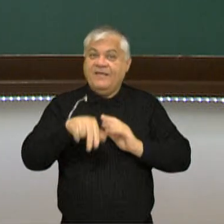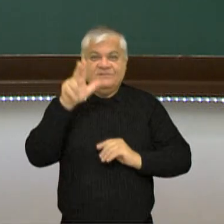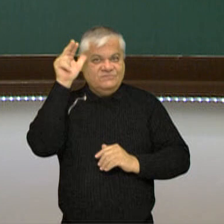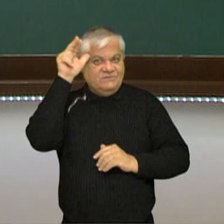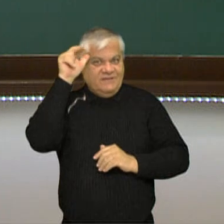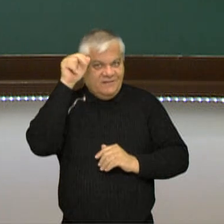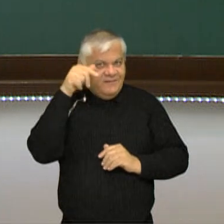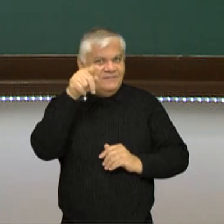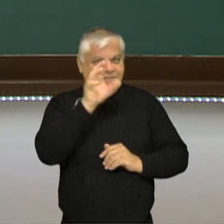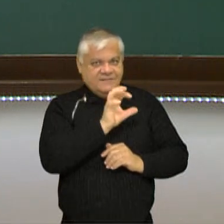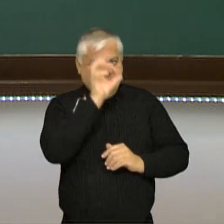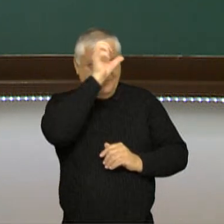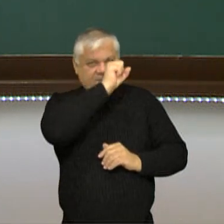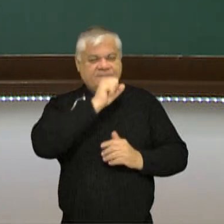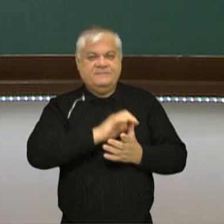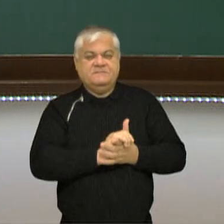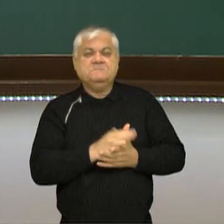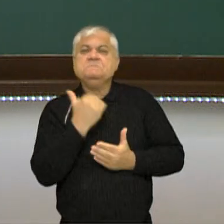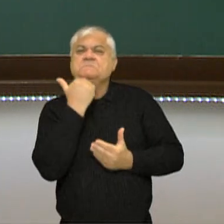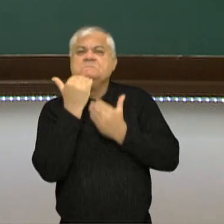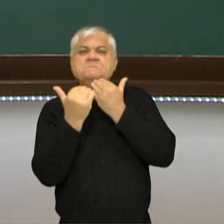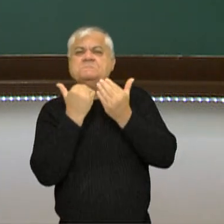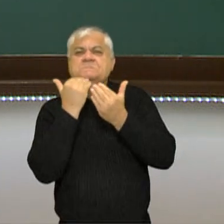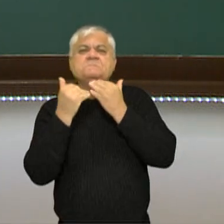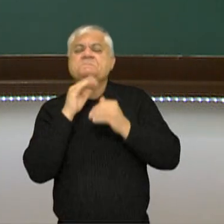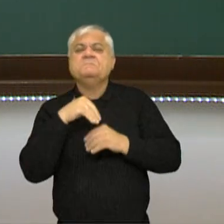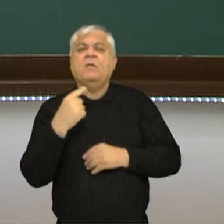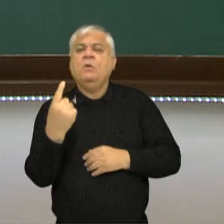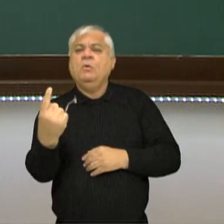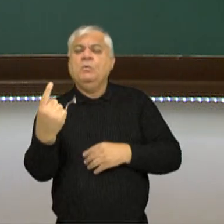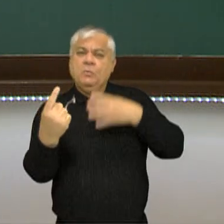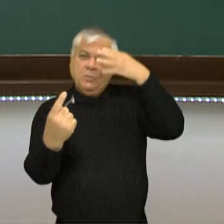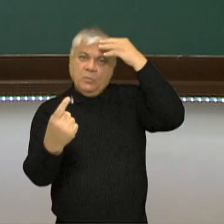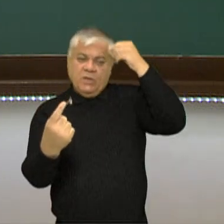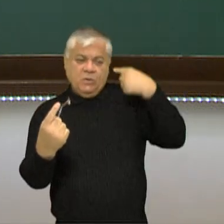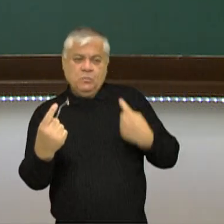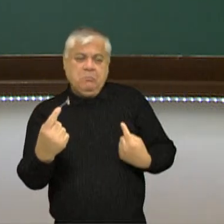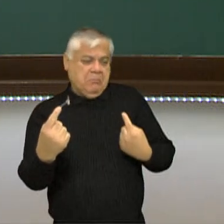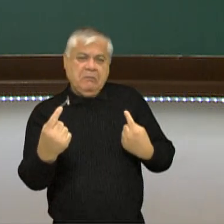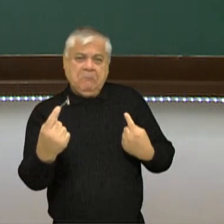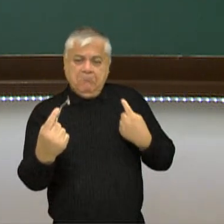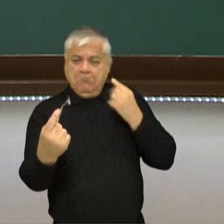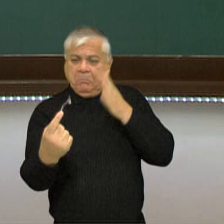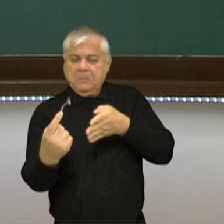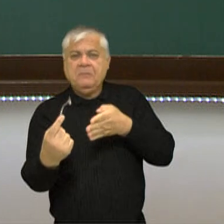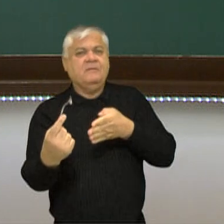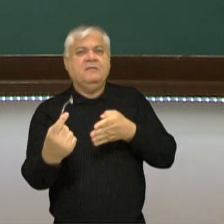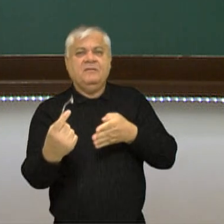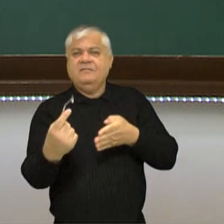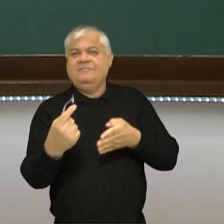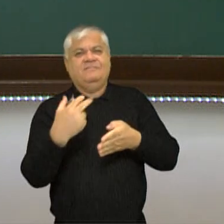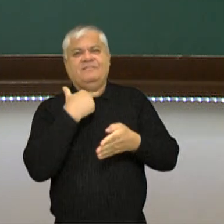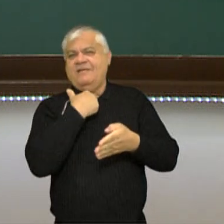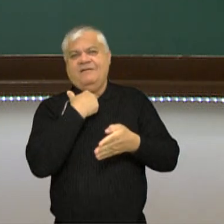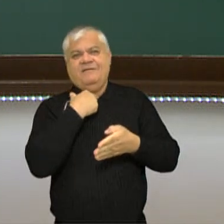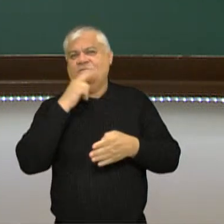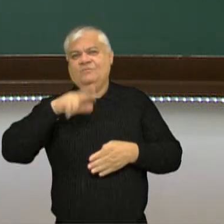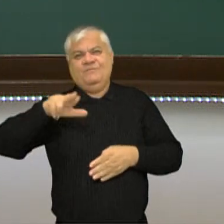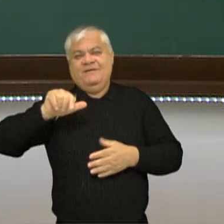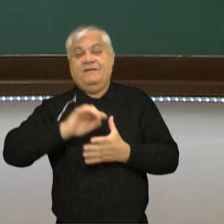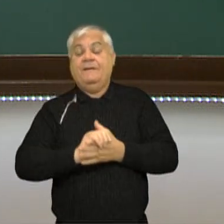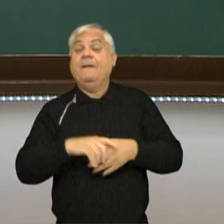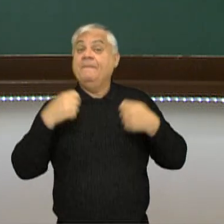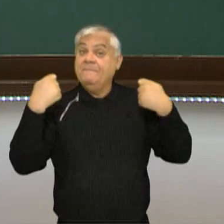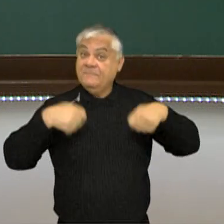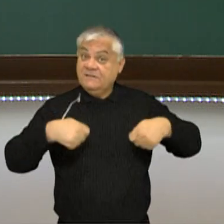de vocês. Não adianta atacar o rei com uma peça somente. Você nunca vai conseguir aplicar checkmate assim. Você